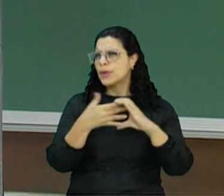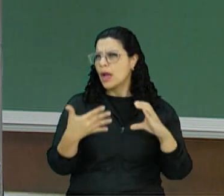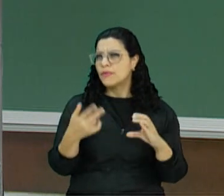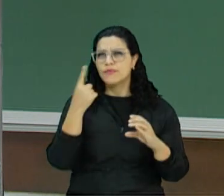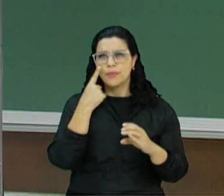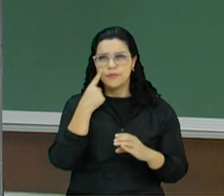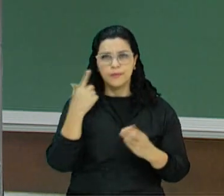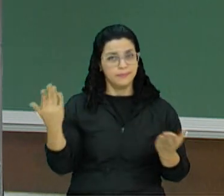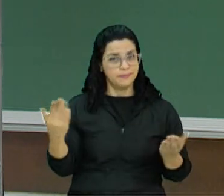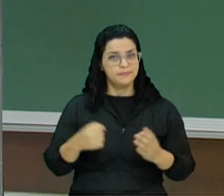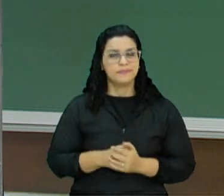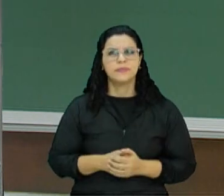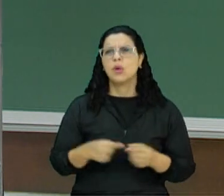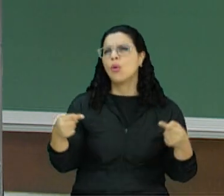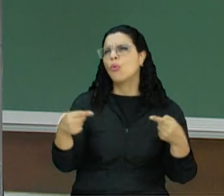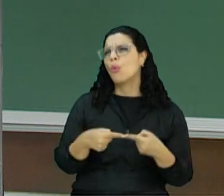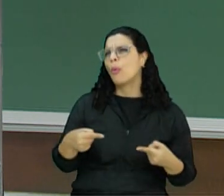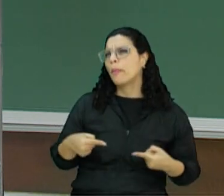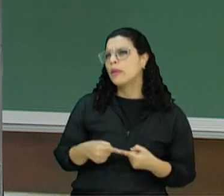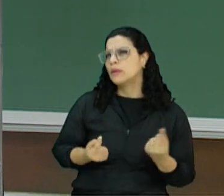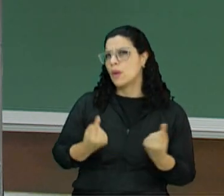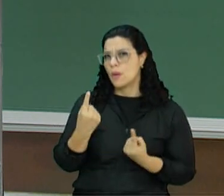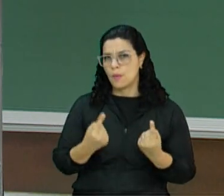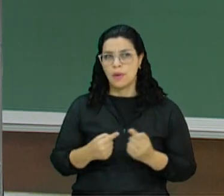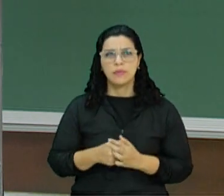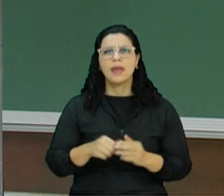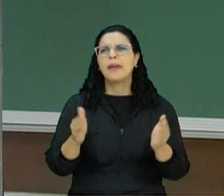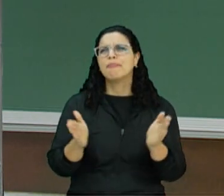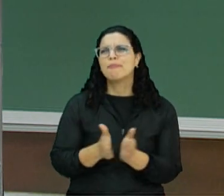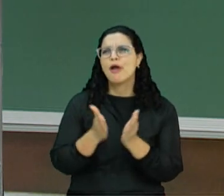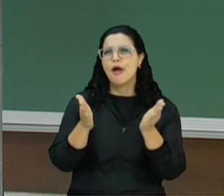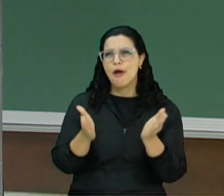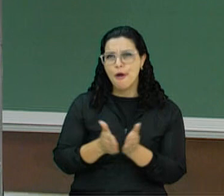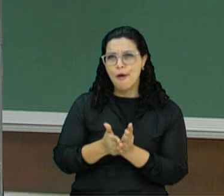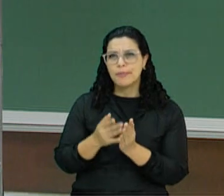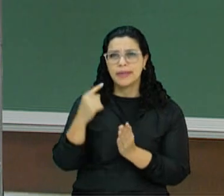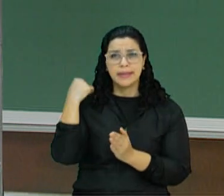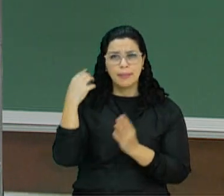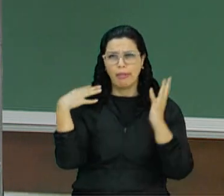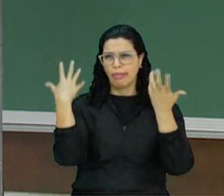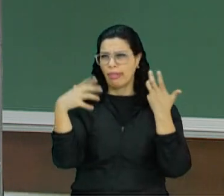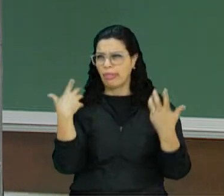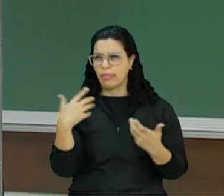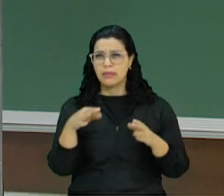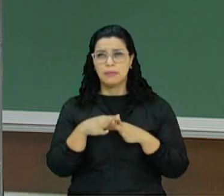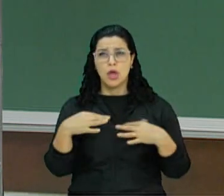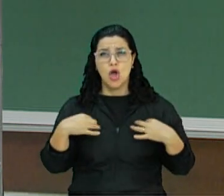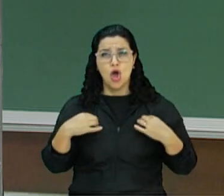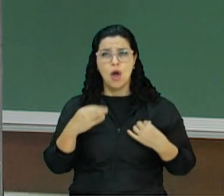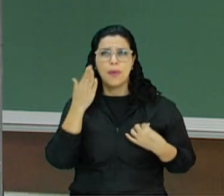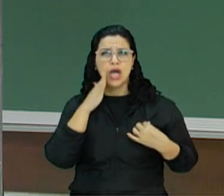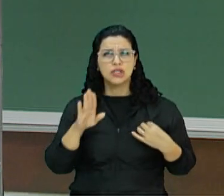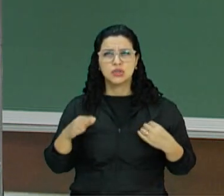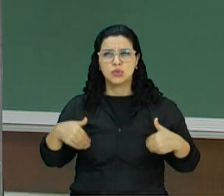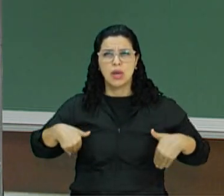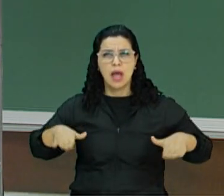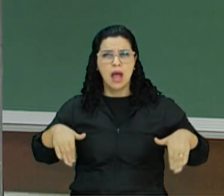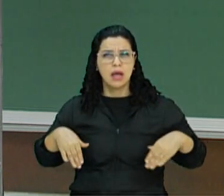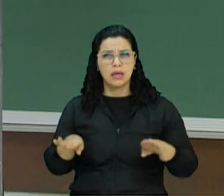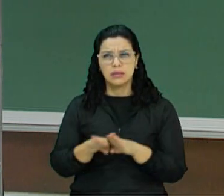Vamos a elas? Então, olha lá. Quem que era pobre, usava os cabelos desalinhados e vestia um blusão azul